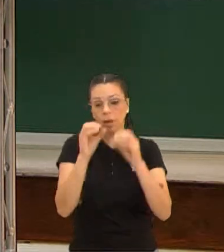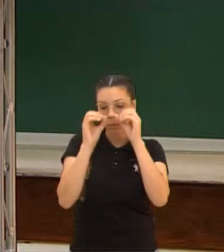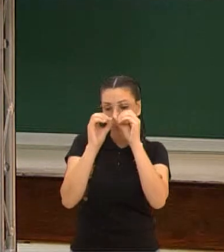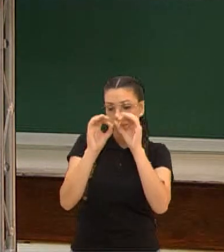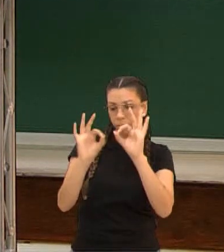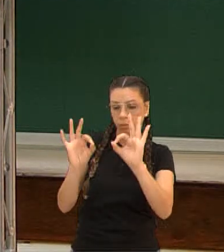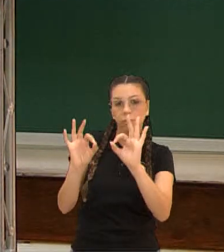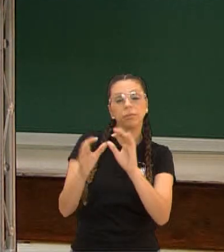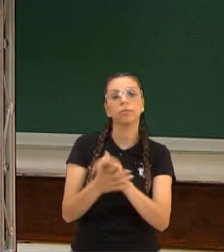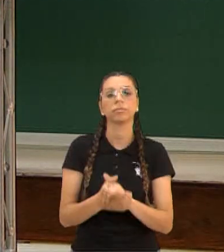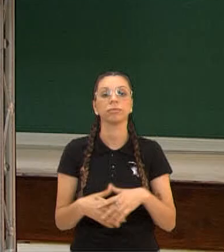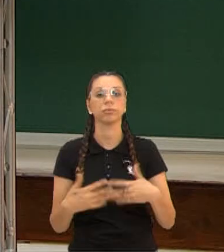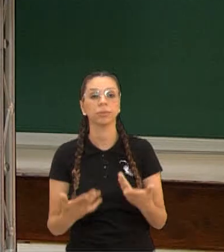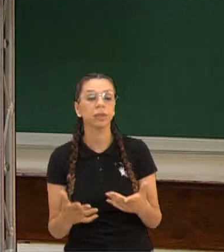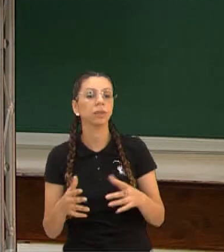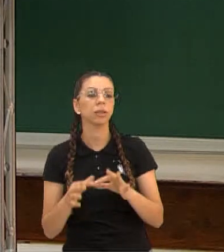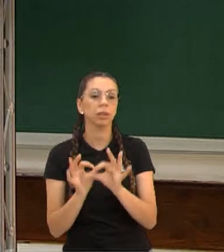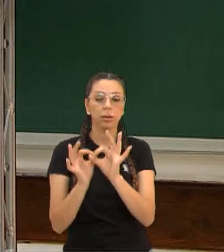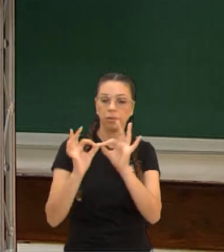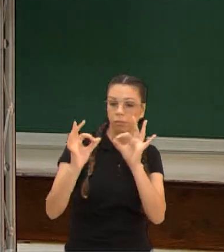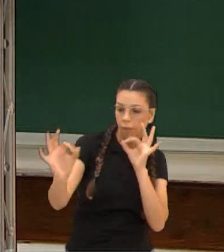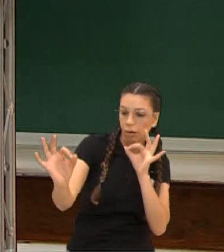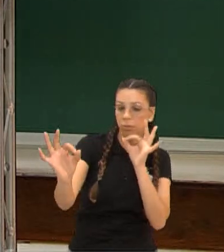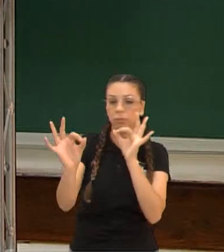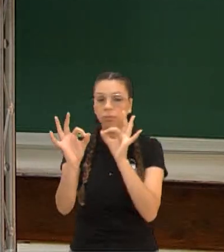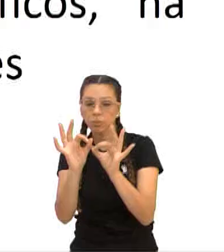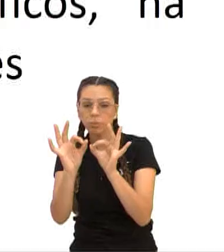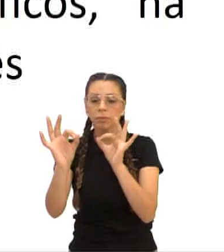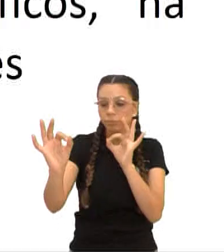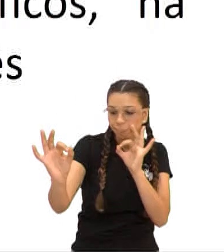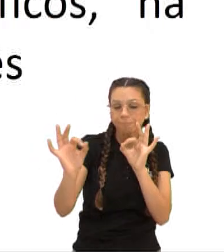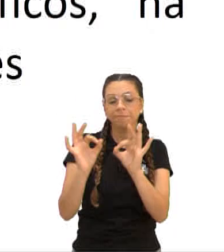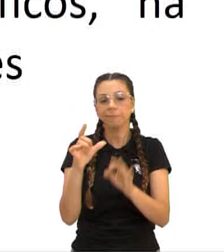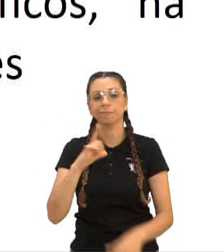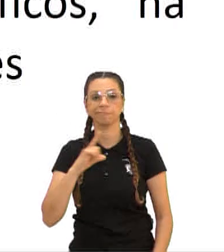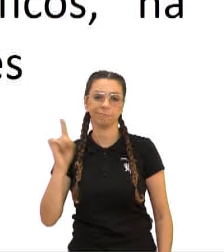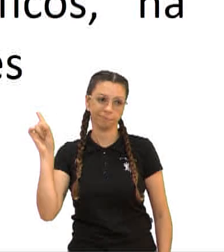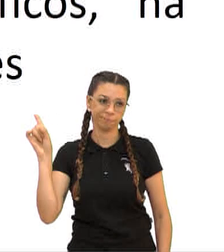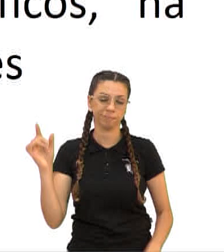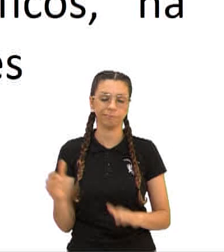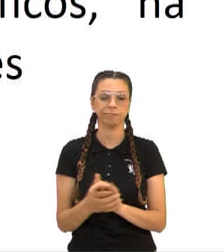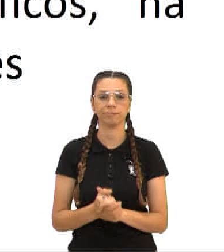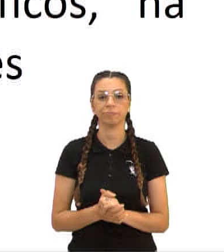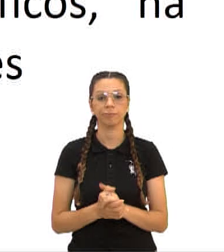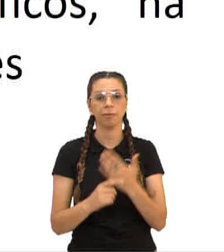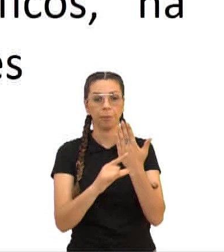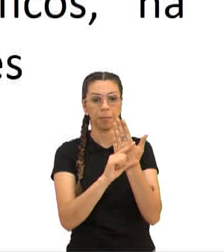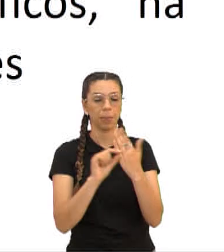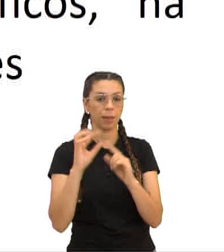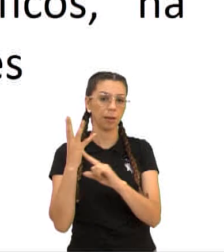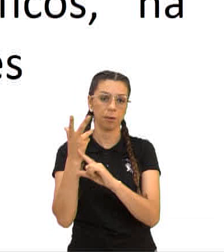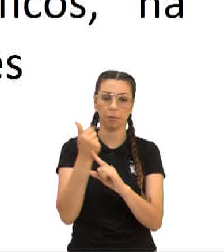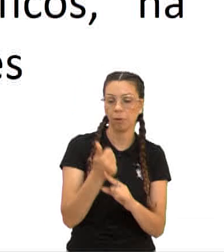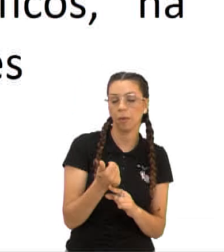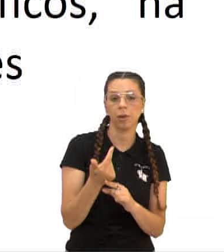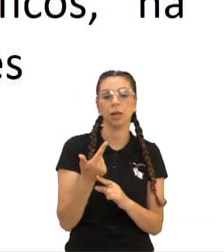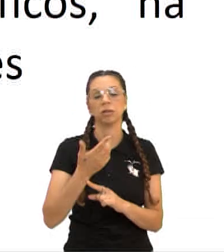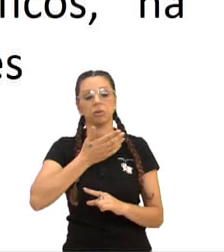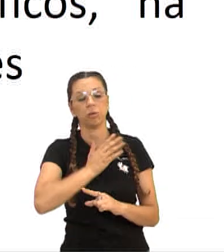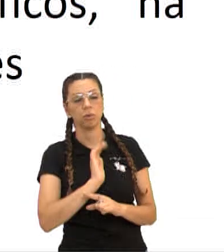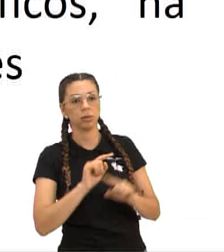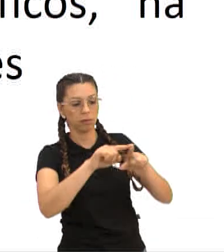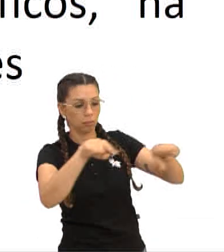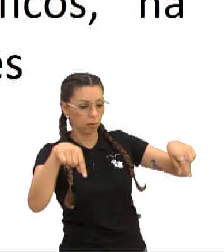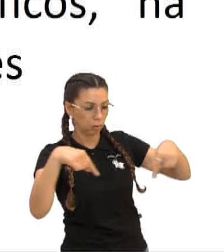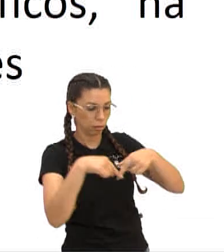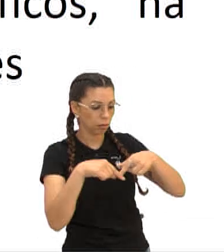vai começar a trabalhar aí. Como eu falei, afasta, aproxima, a gente vai ter isso. Os artistas não gostavam de pintar em ateliê, né,